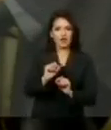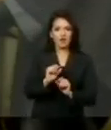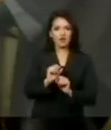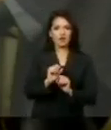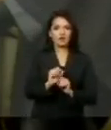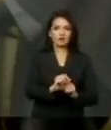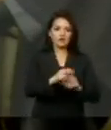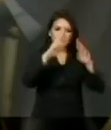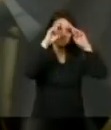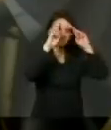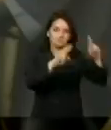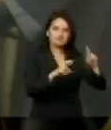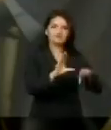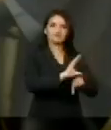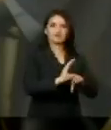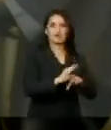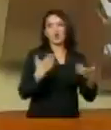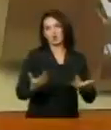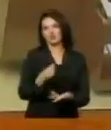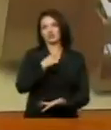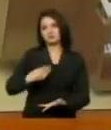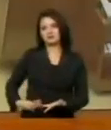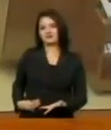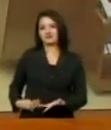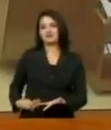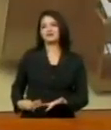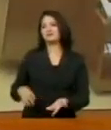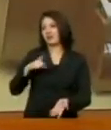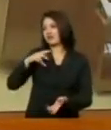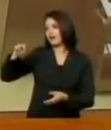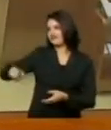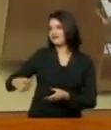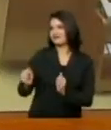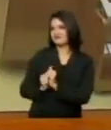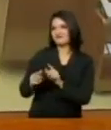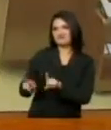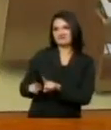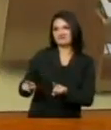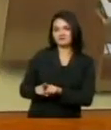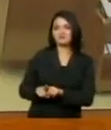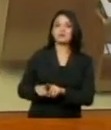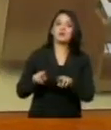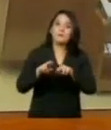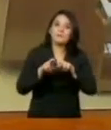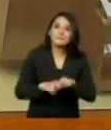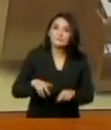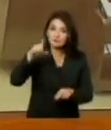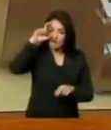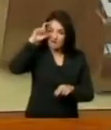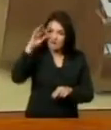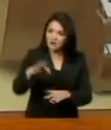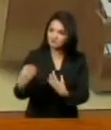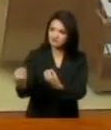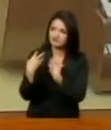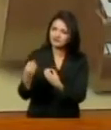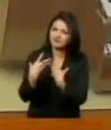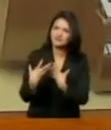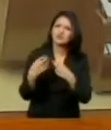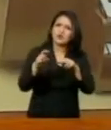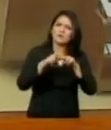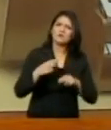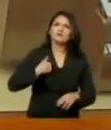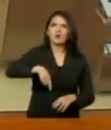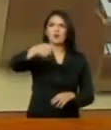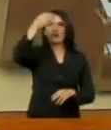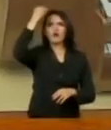hoje ministro está aqui me elogiando foi graças às lições do ministro edson fachin que eu tomei conta digamos da ideia